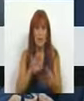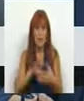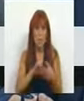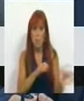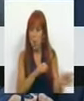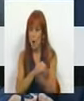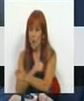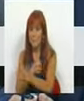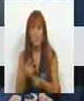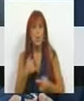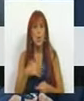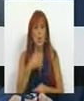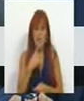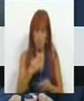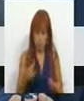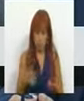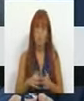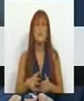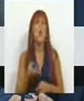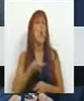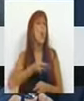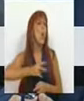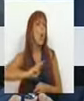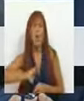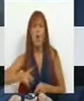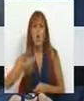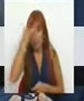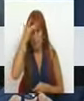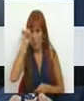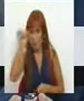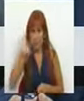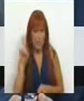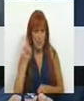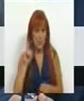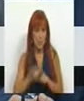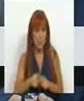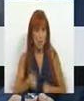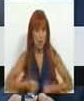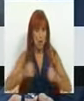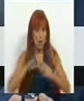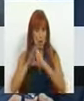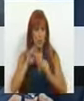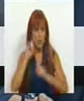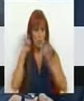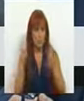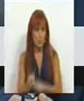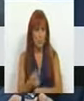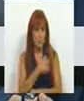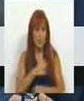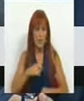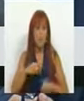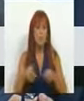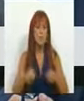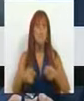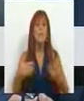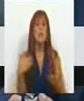Caixa. E, portanto, gostava de perguntar quais é que são, na sua opinião, as principais melhorias que estes modelos de supervisão e